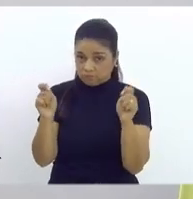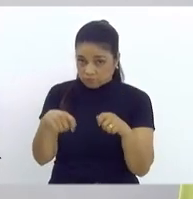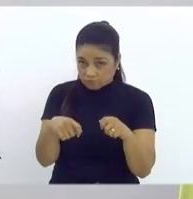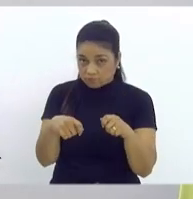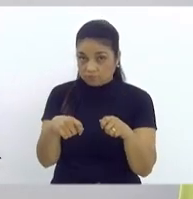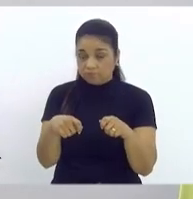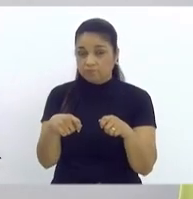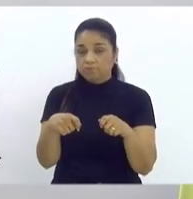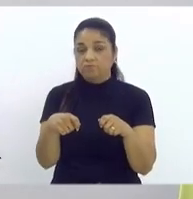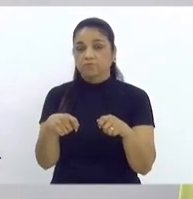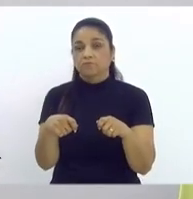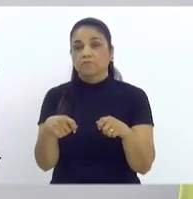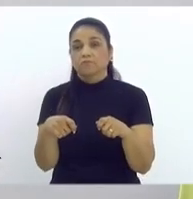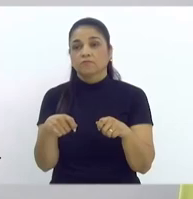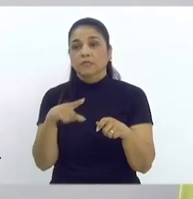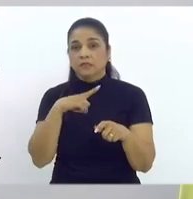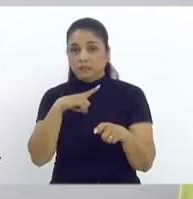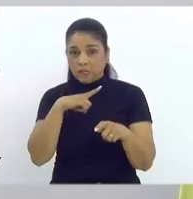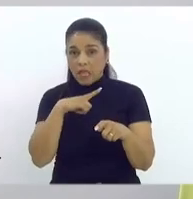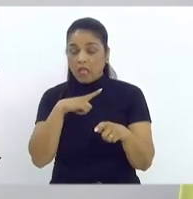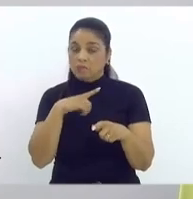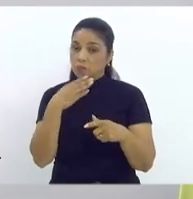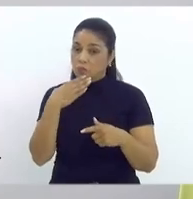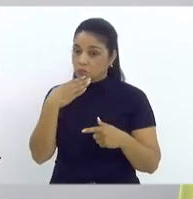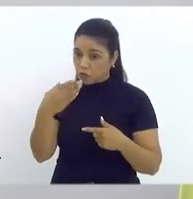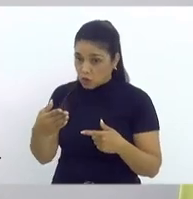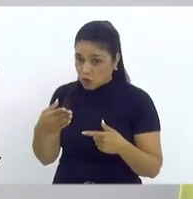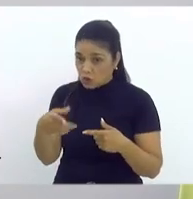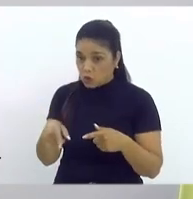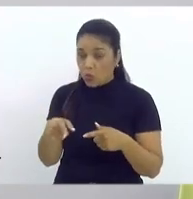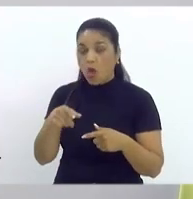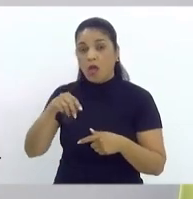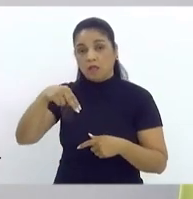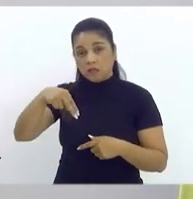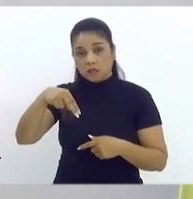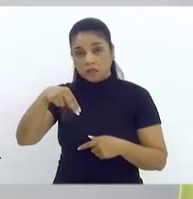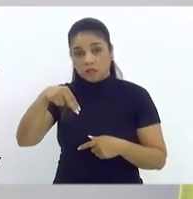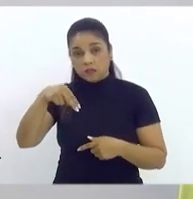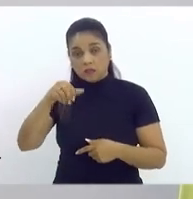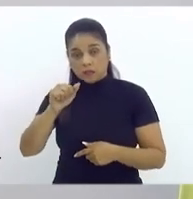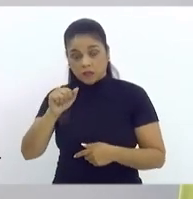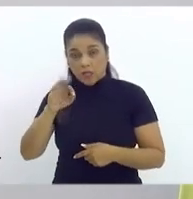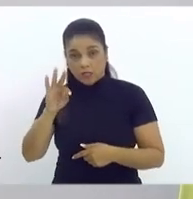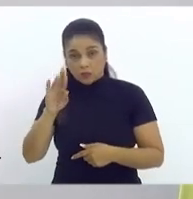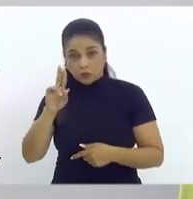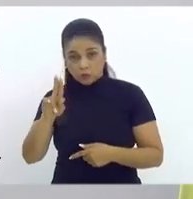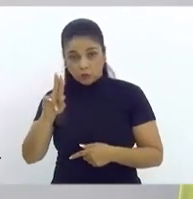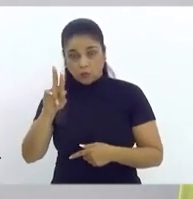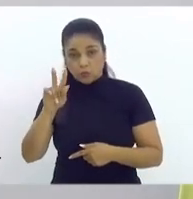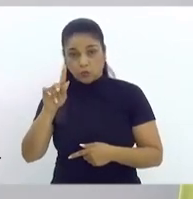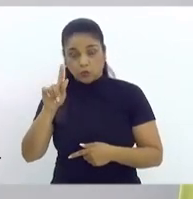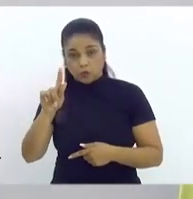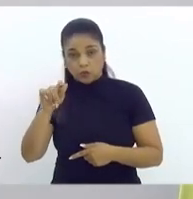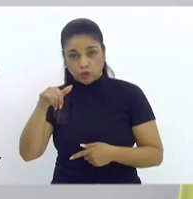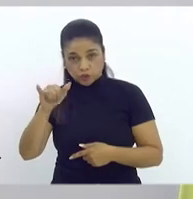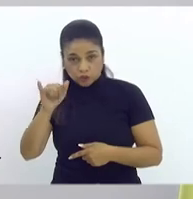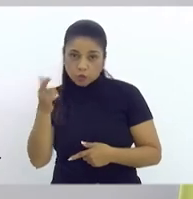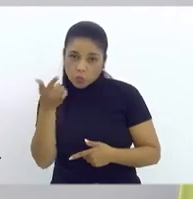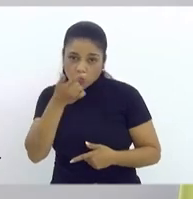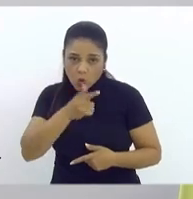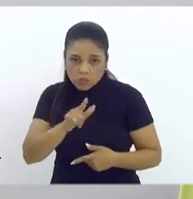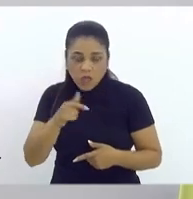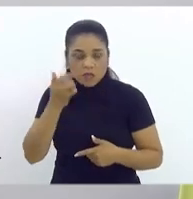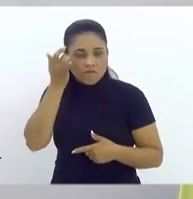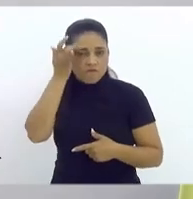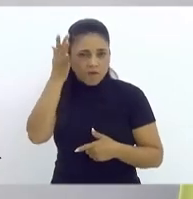for, basta então existir a demanda que a Naturgy consegue fazer essa expansão de uma maneira mais fácil.